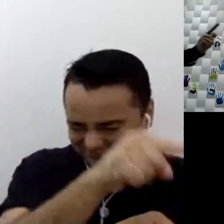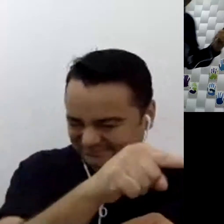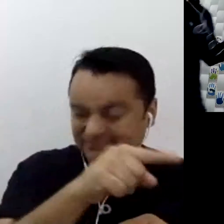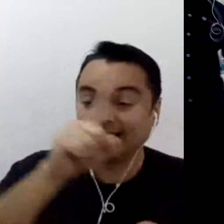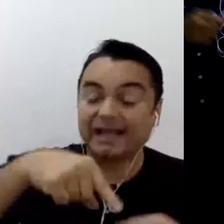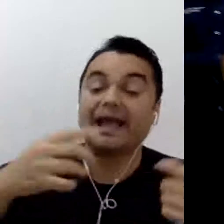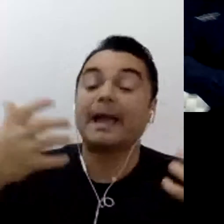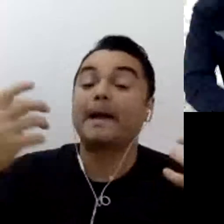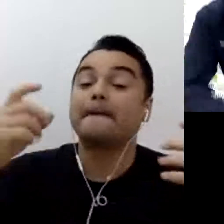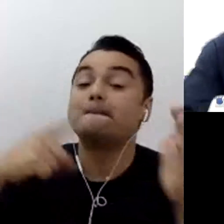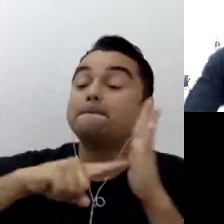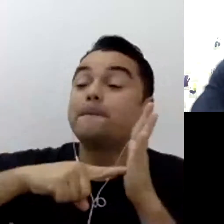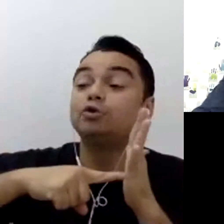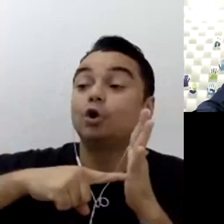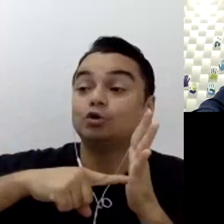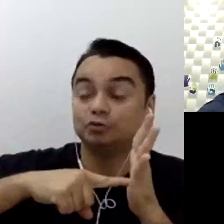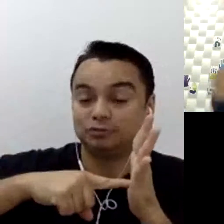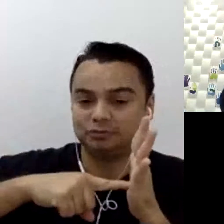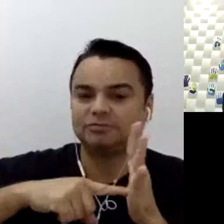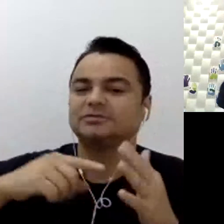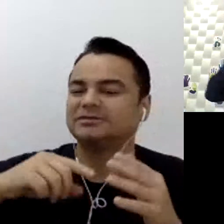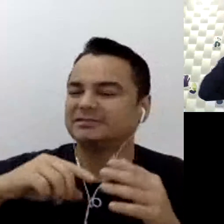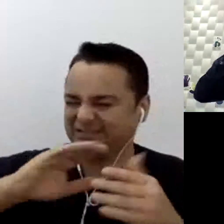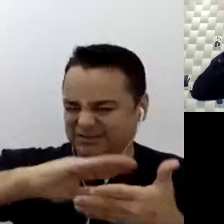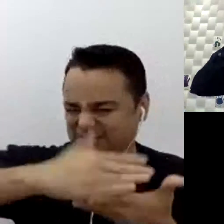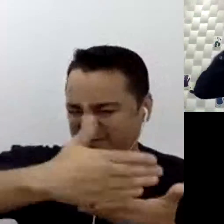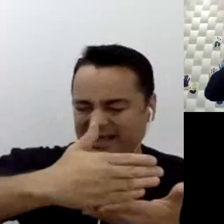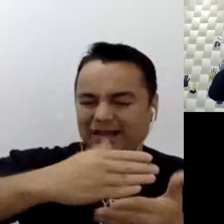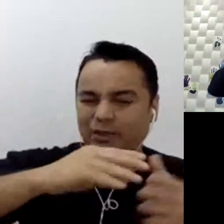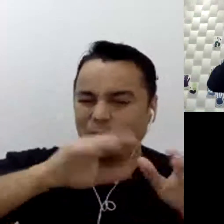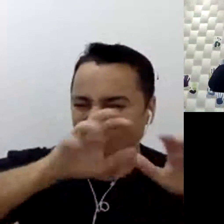motor do equipamento que estava.